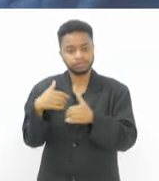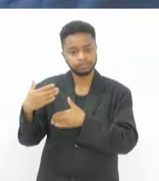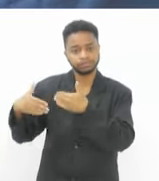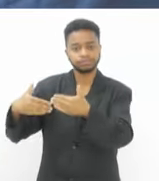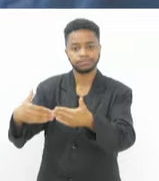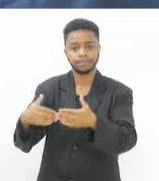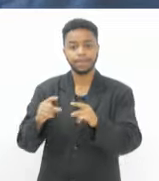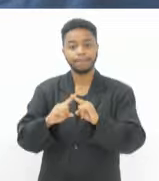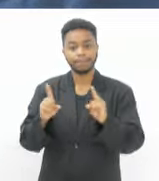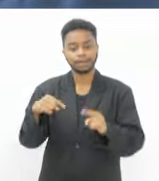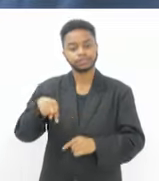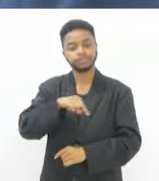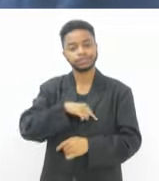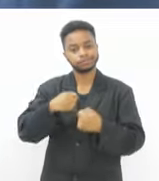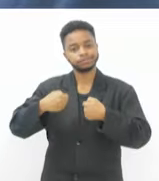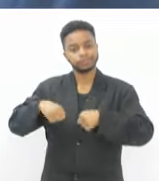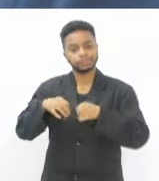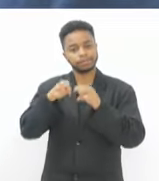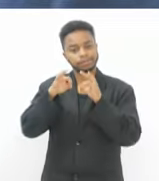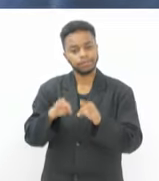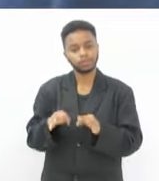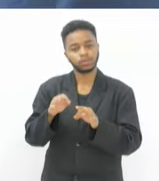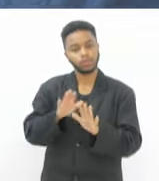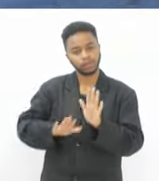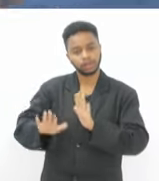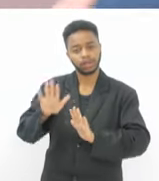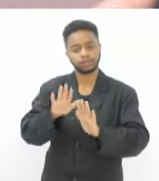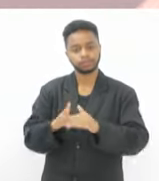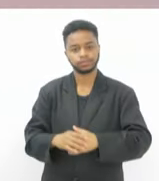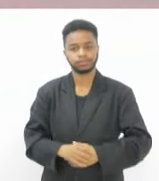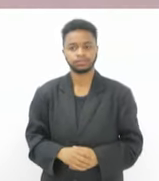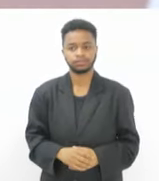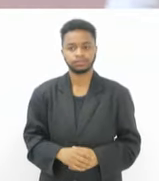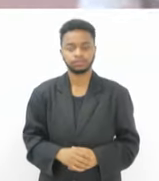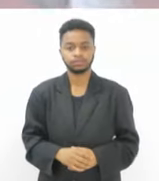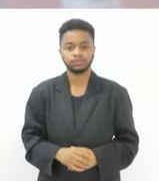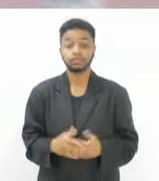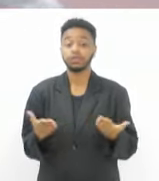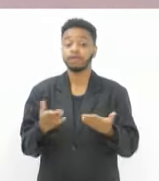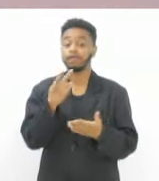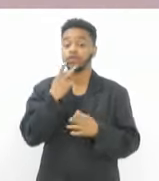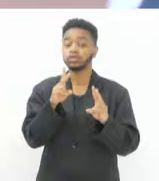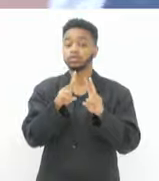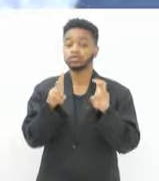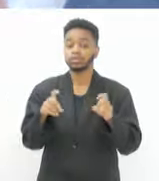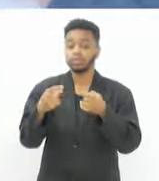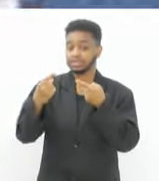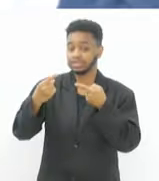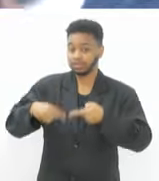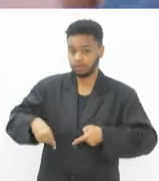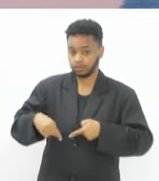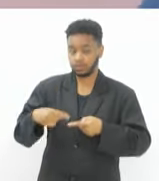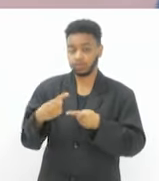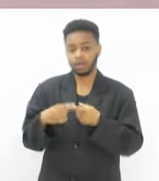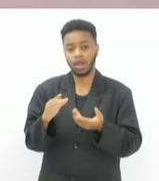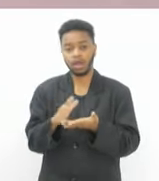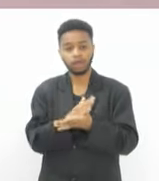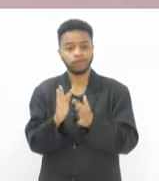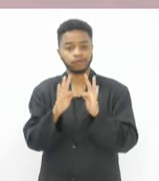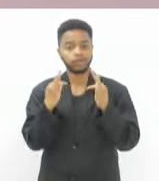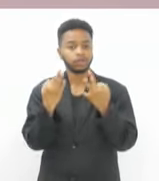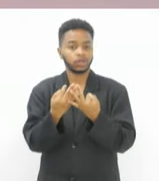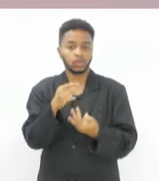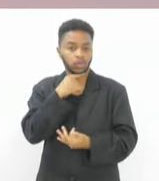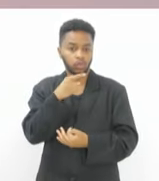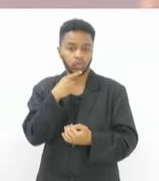produtivo, mas a gente precisa ter esse pequeno cuidado. Falando agora sobre desafios daqueles pais que não conseguem